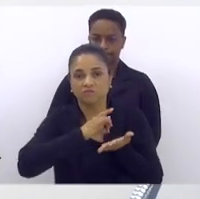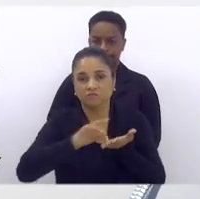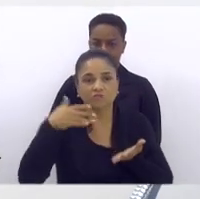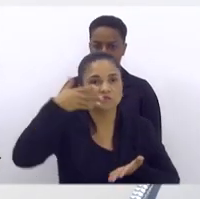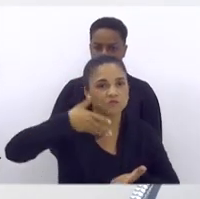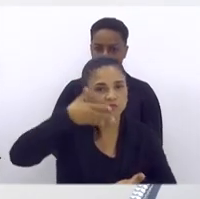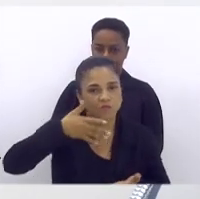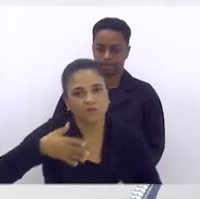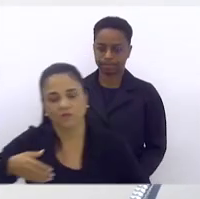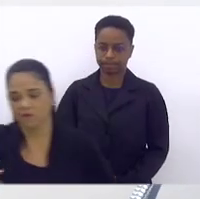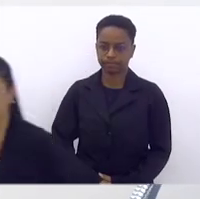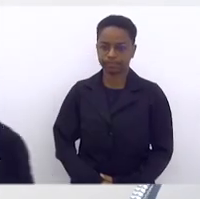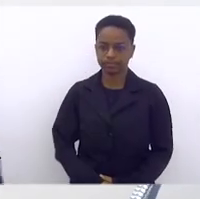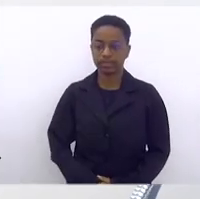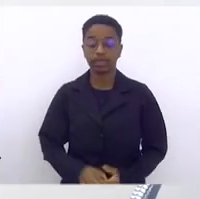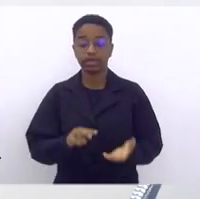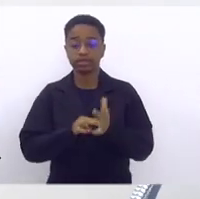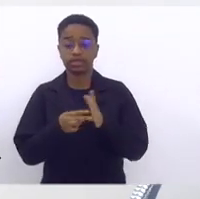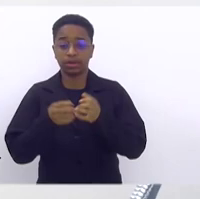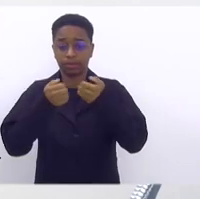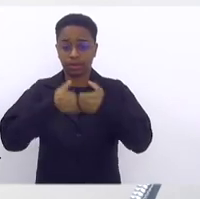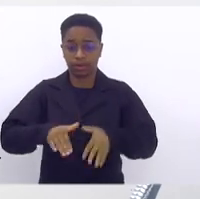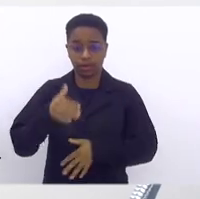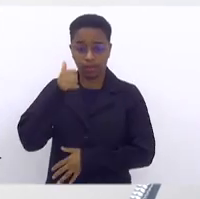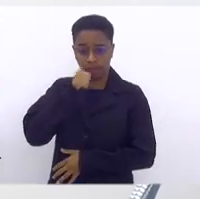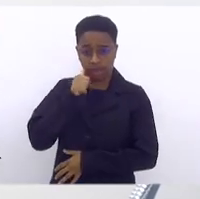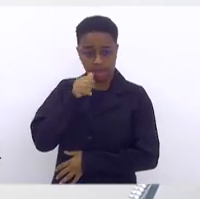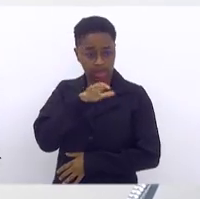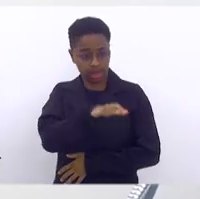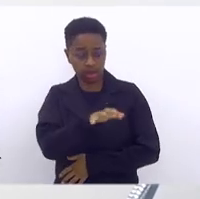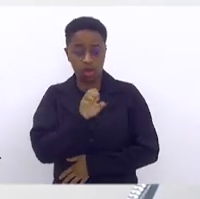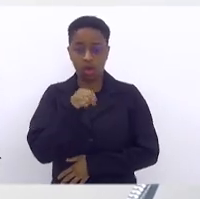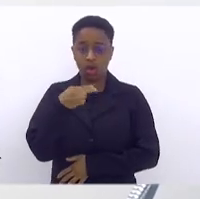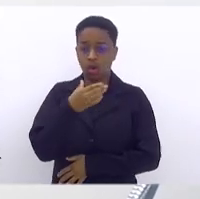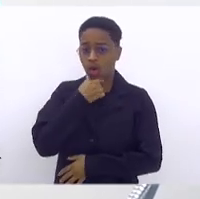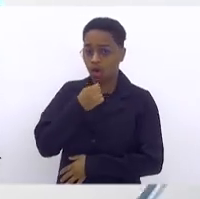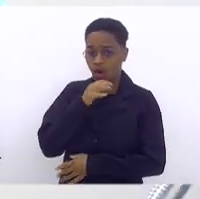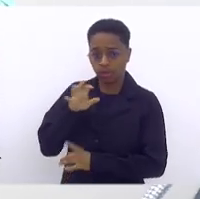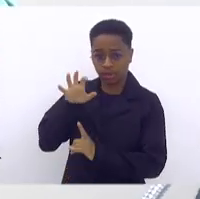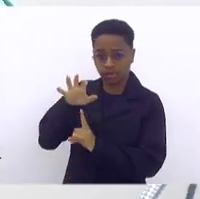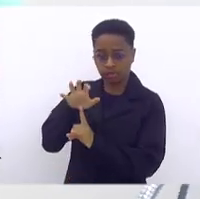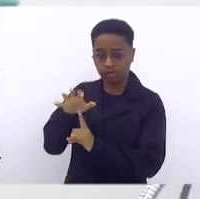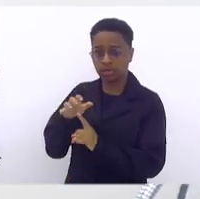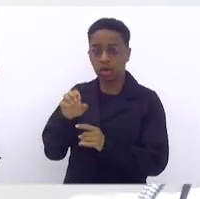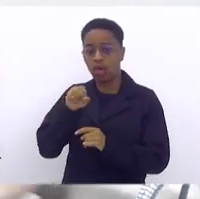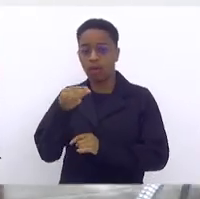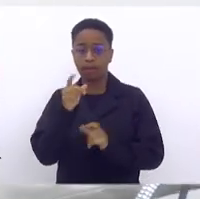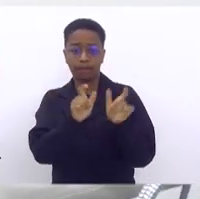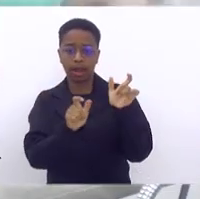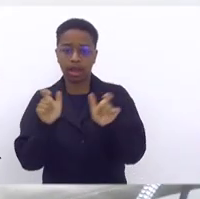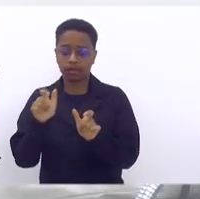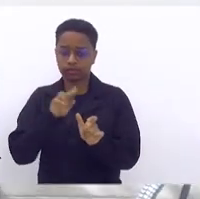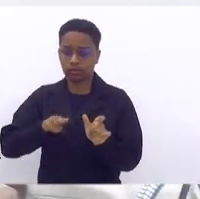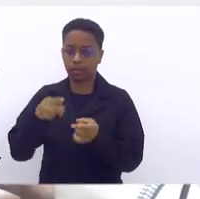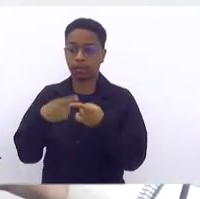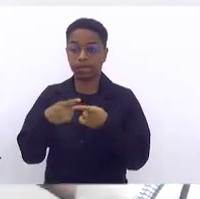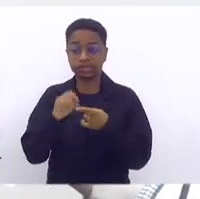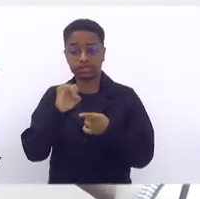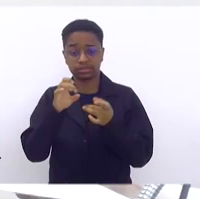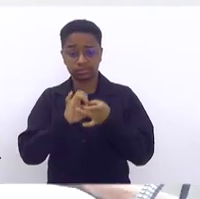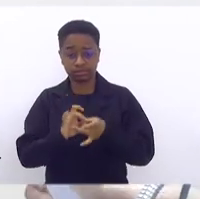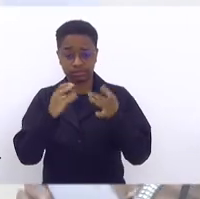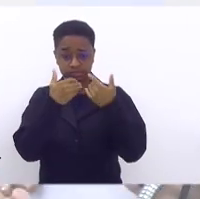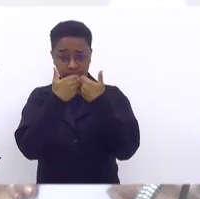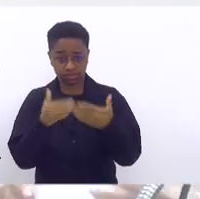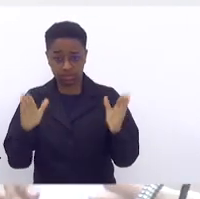afetar a mulher em tal parte, o homem em tal parte, determinadas palavras? Porque se a gente deixar abrir...